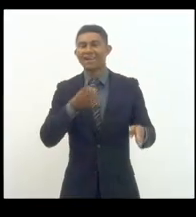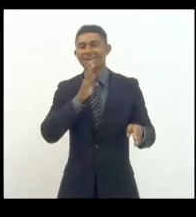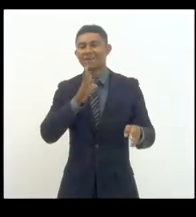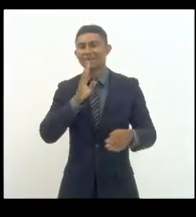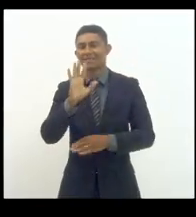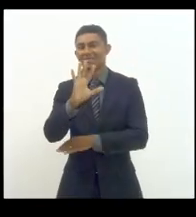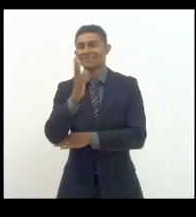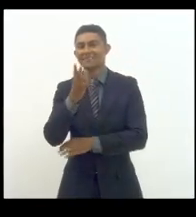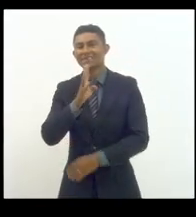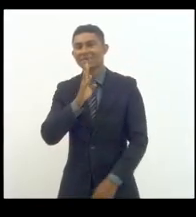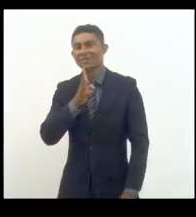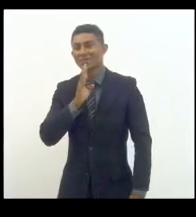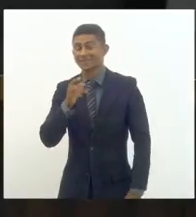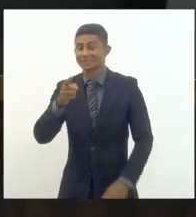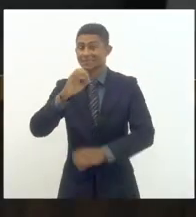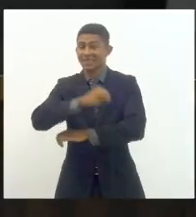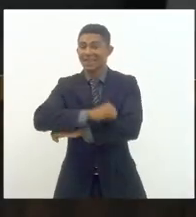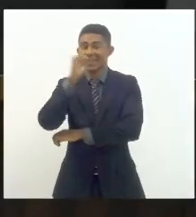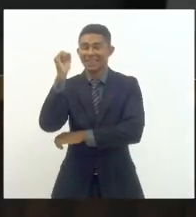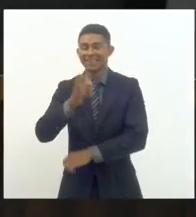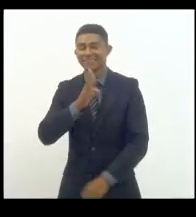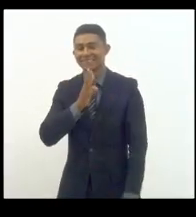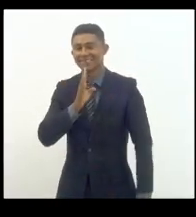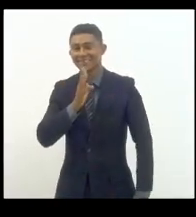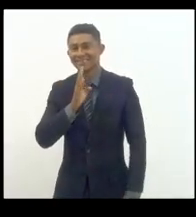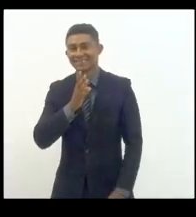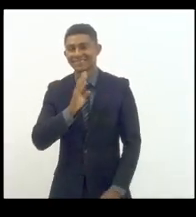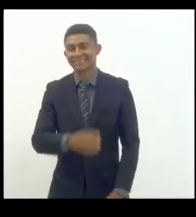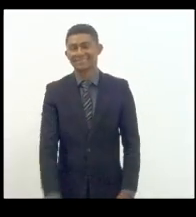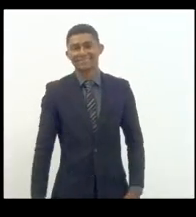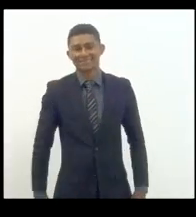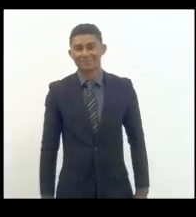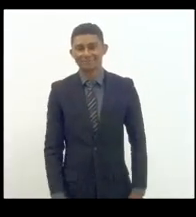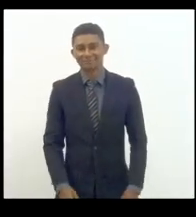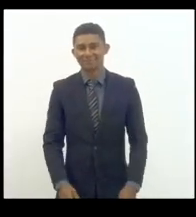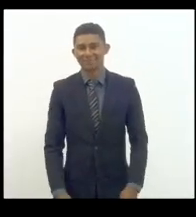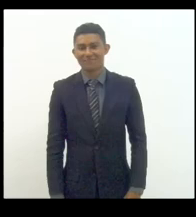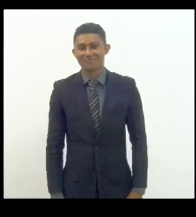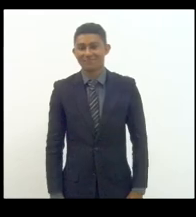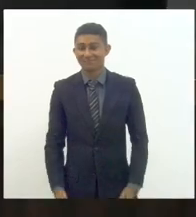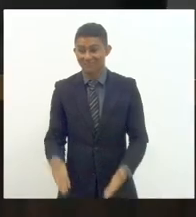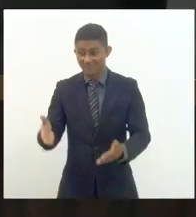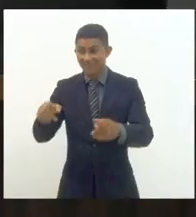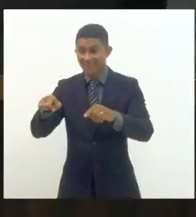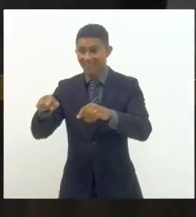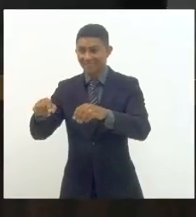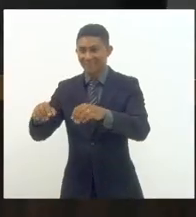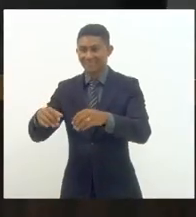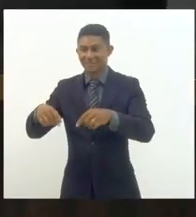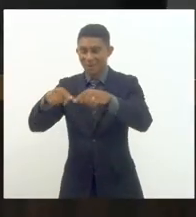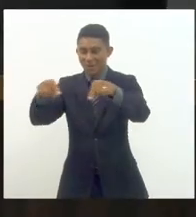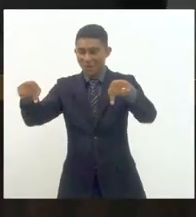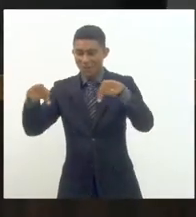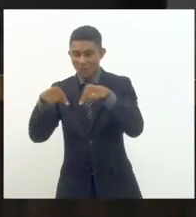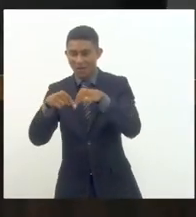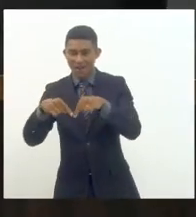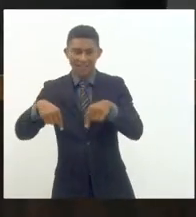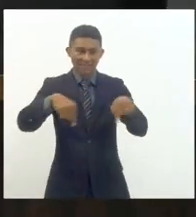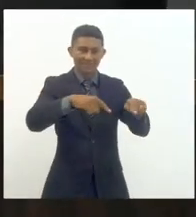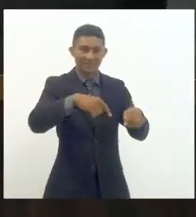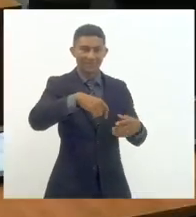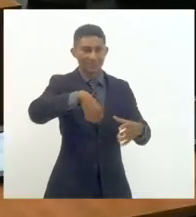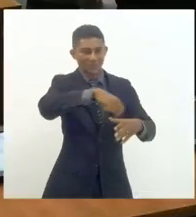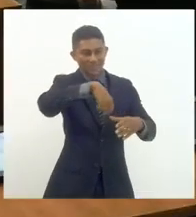você. Essa janela eu conheço. Está deslocando do quarto para a cozinha. Questão de ordem, senhor